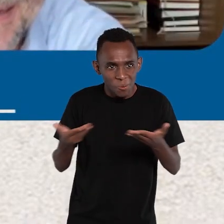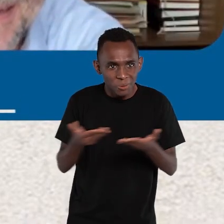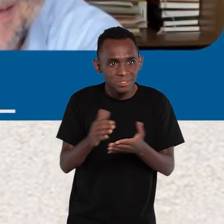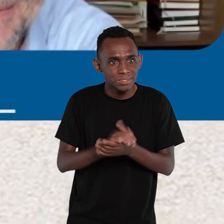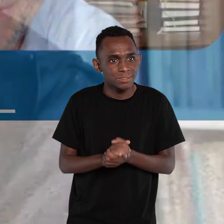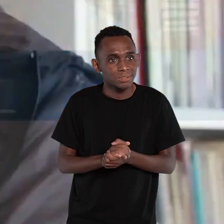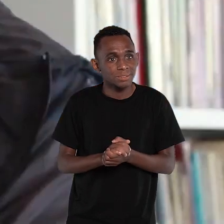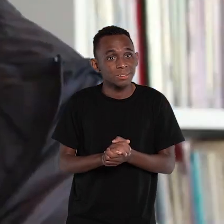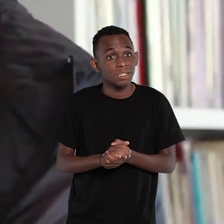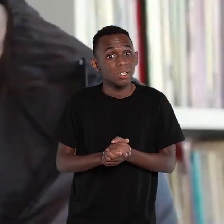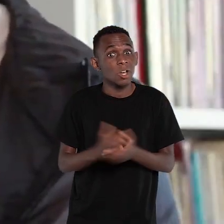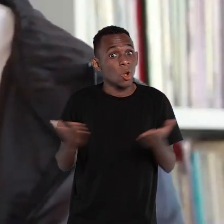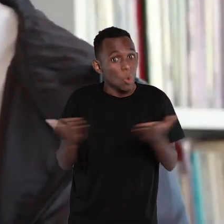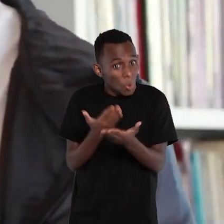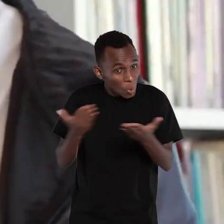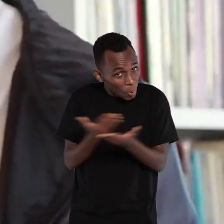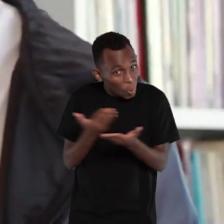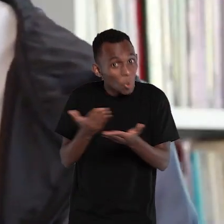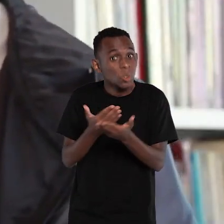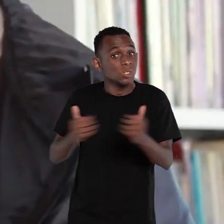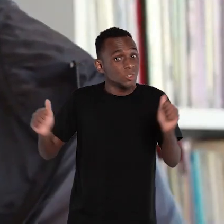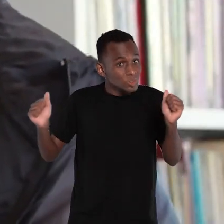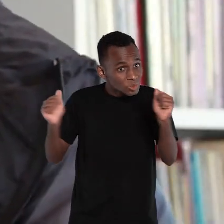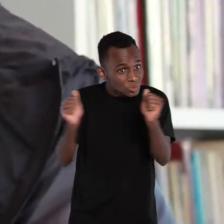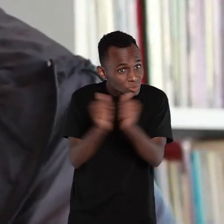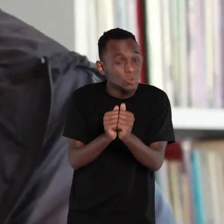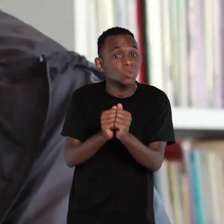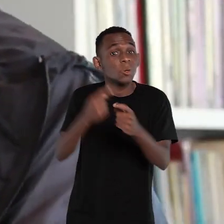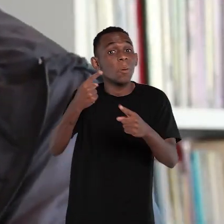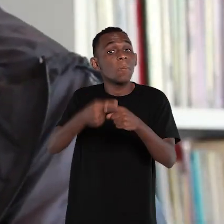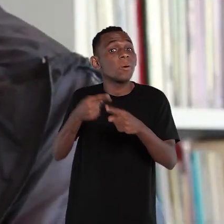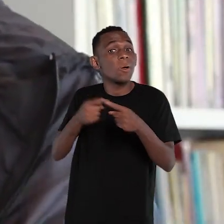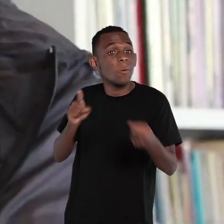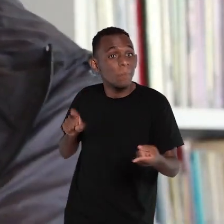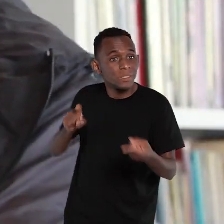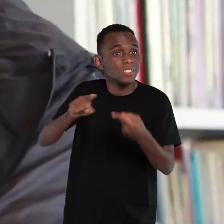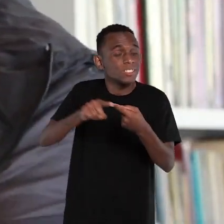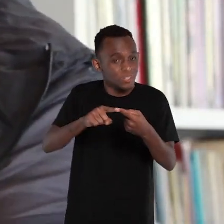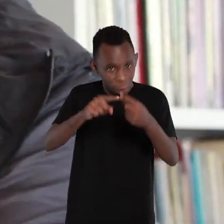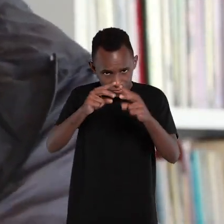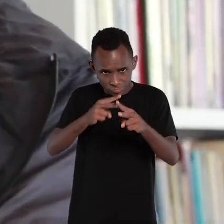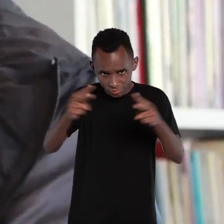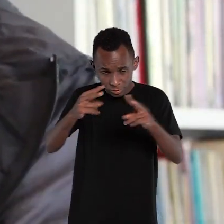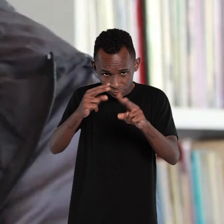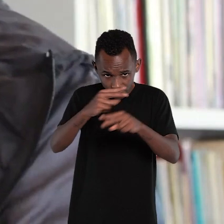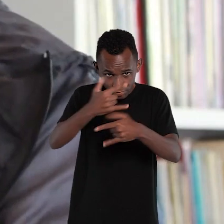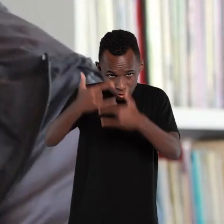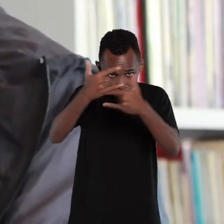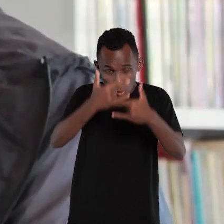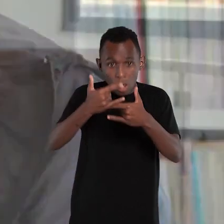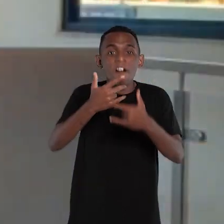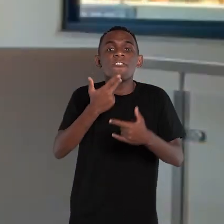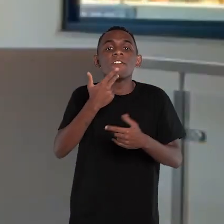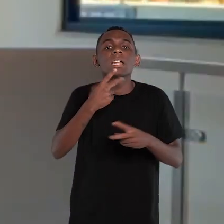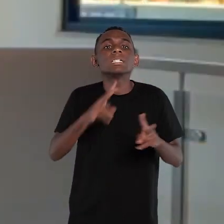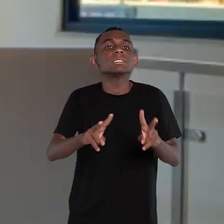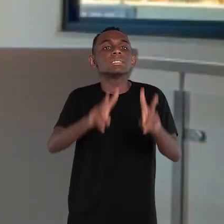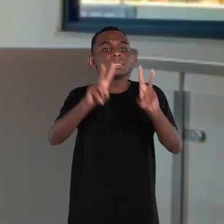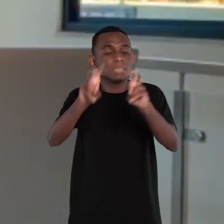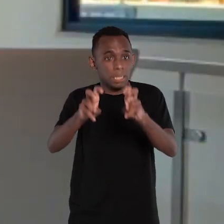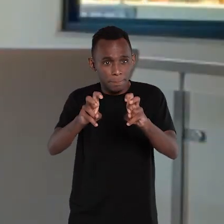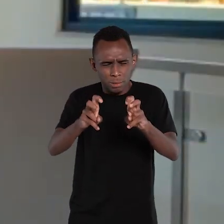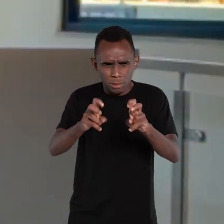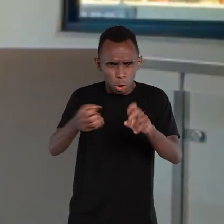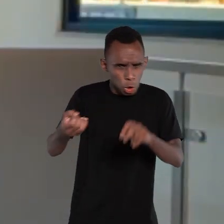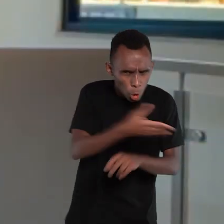aqui esse período. Estamos aqui reunidos ao redor deste plástico e esse vidro, falando do